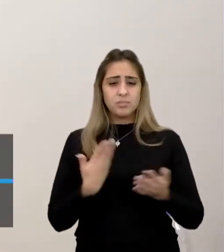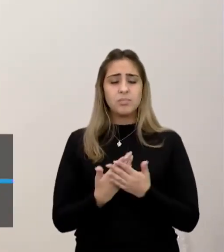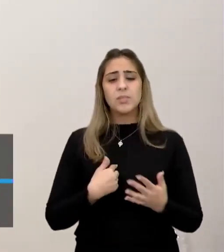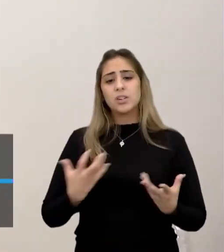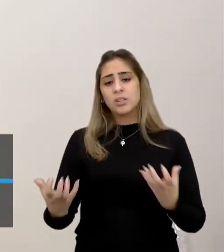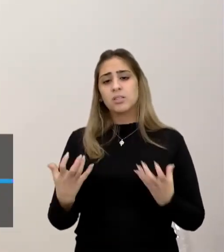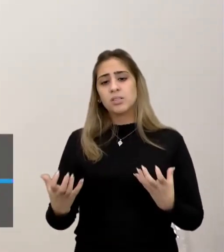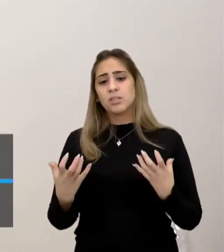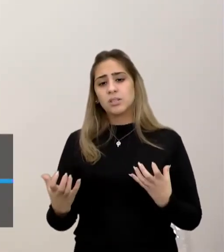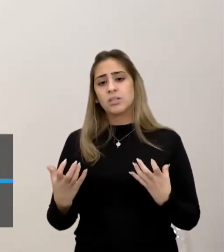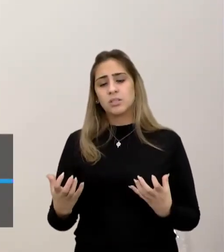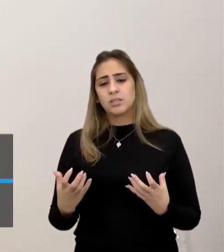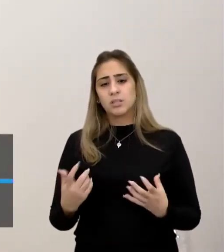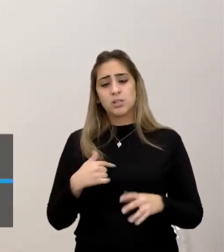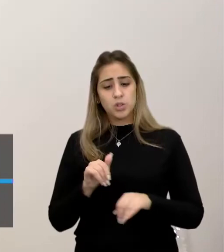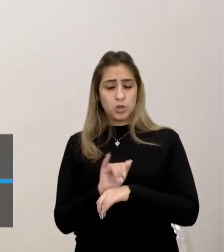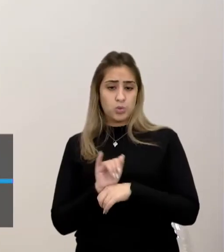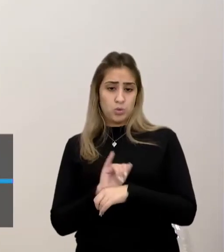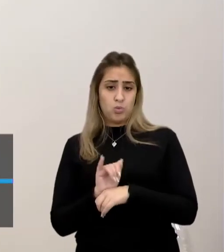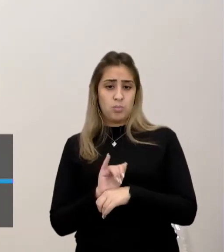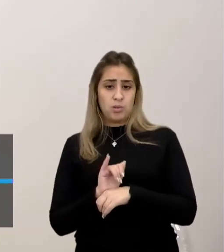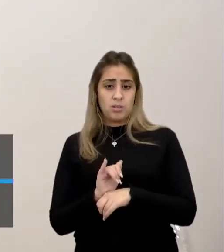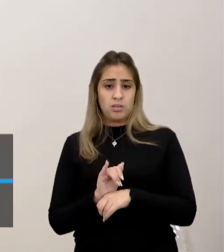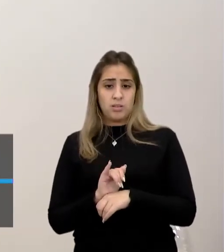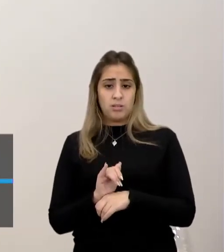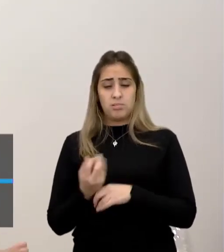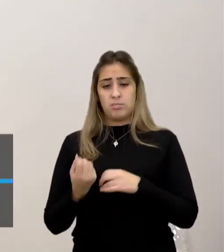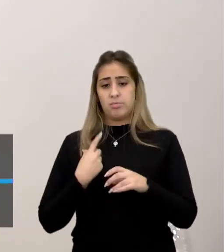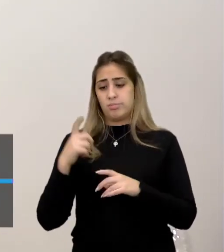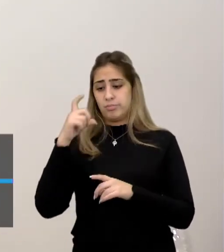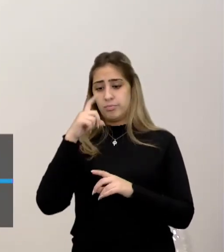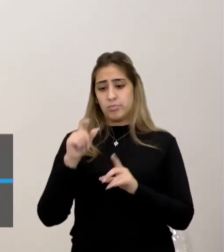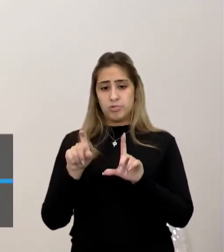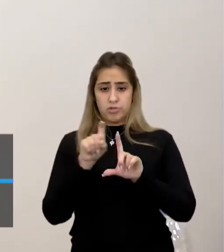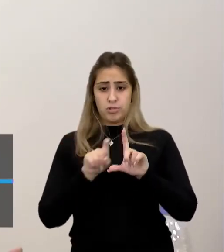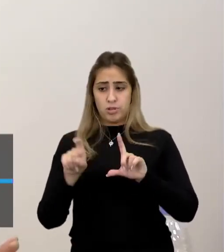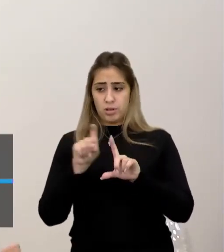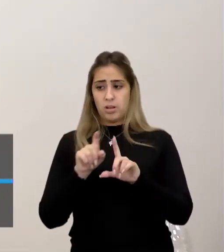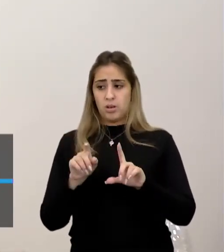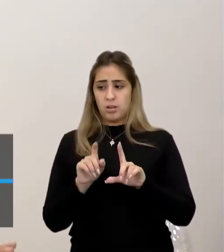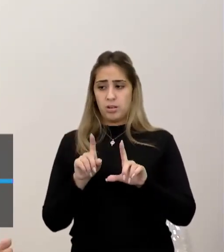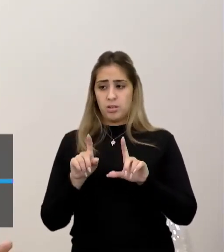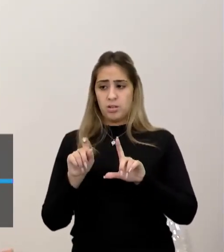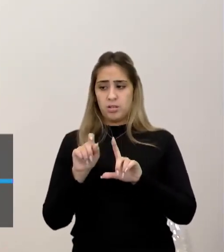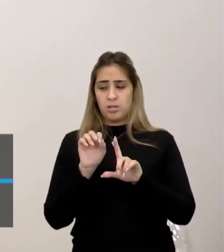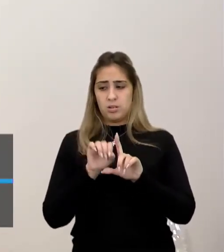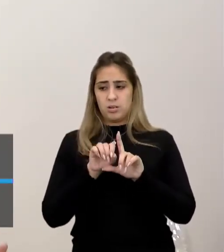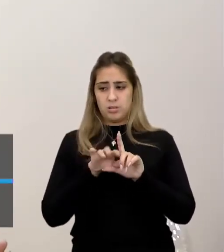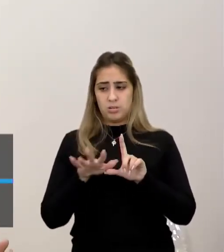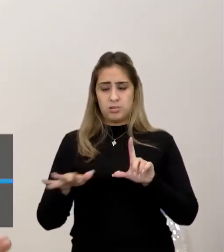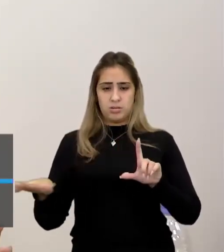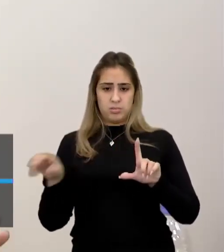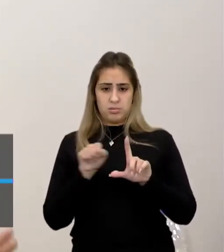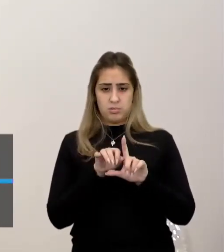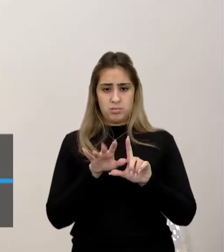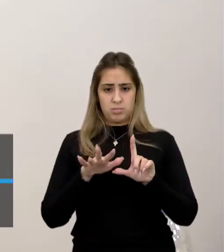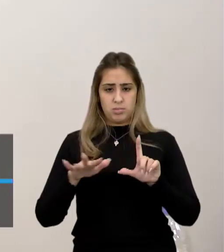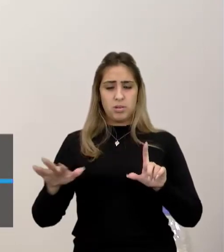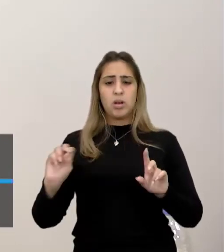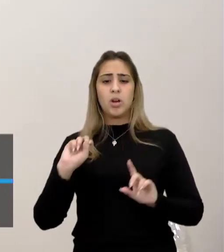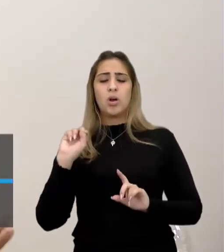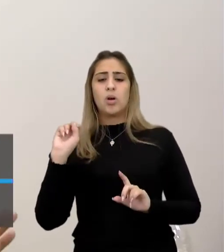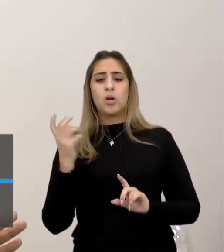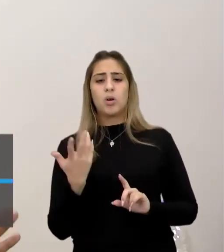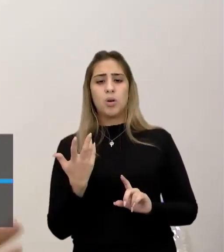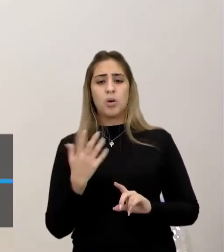eu quero ser youtuber, influencer, né, digital, não sei nem como se pronuncia, ou ele